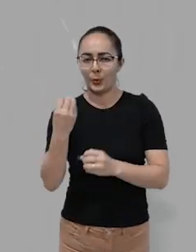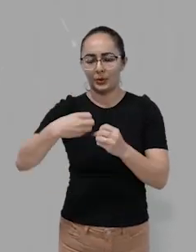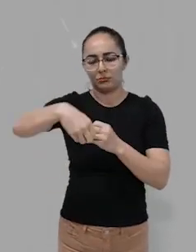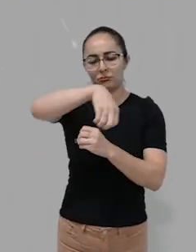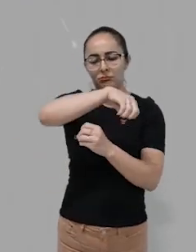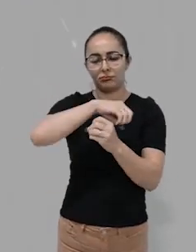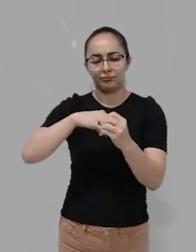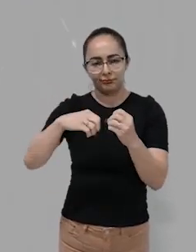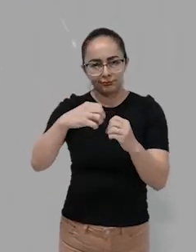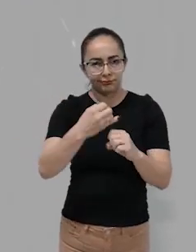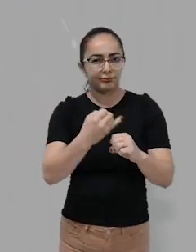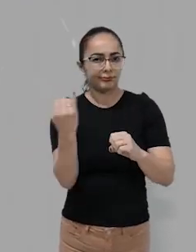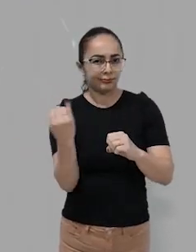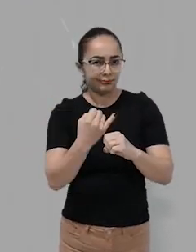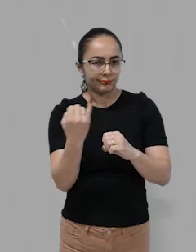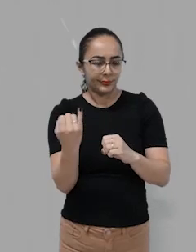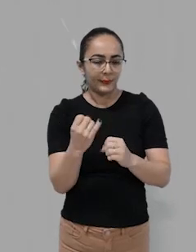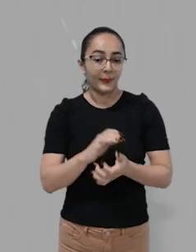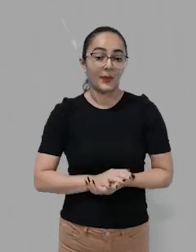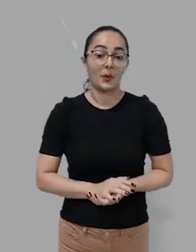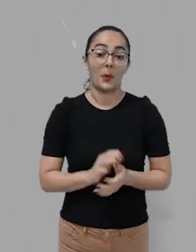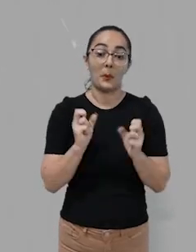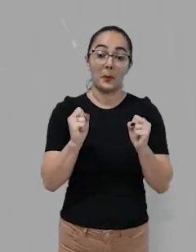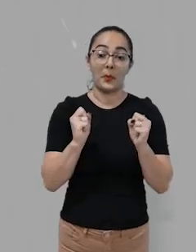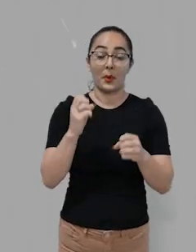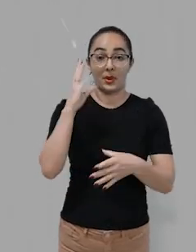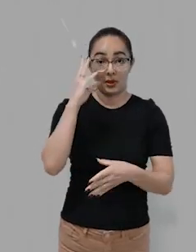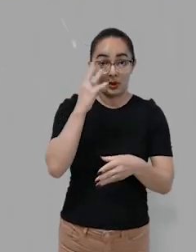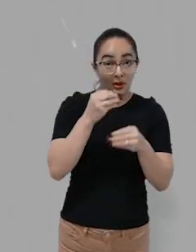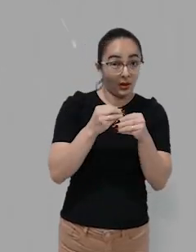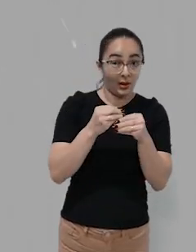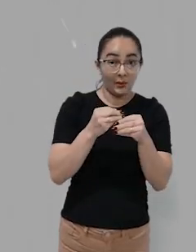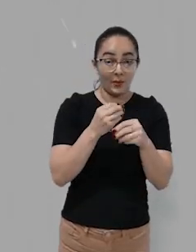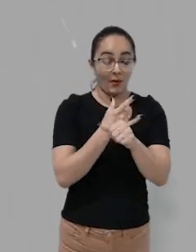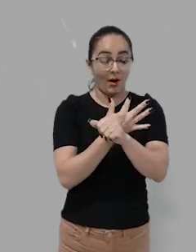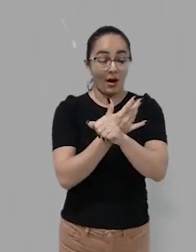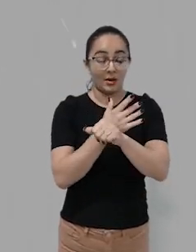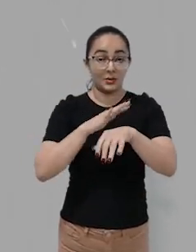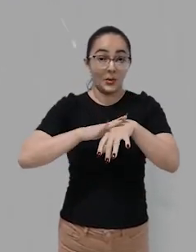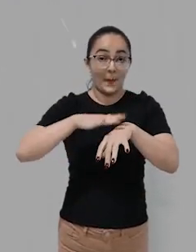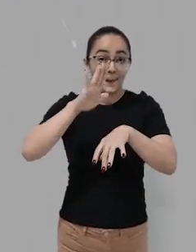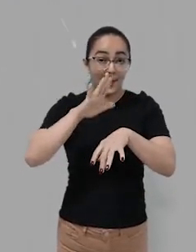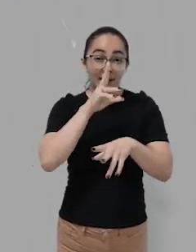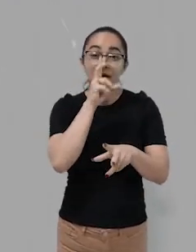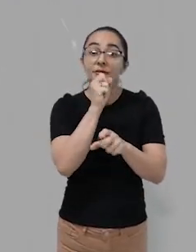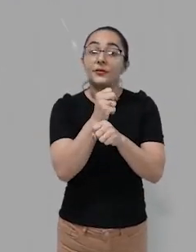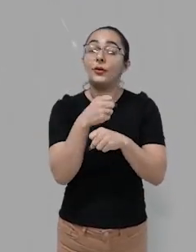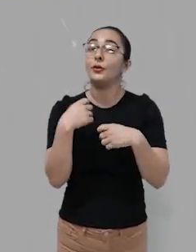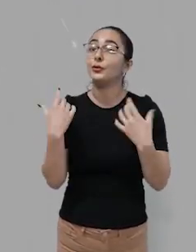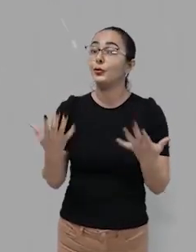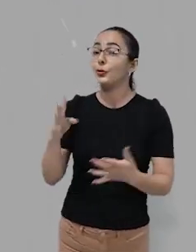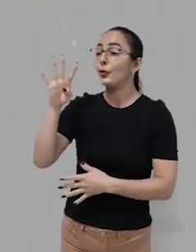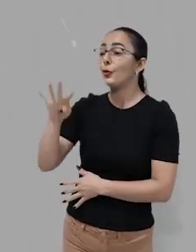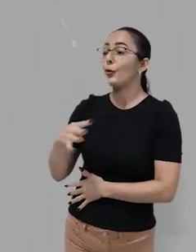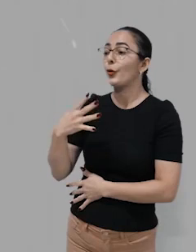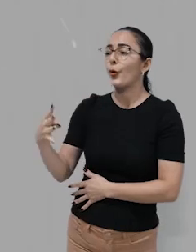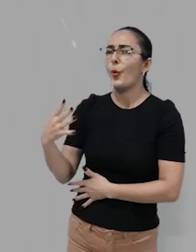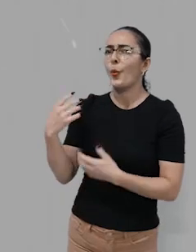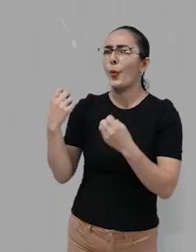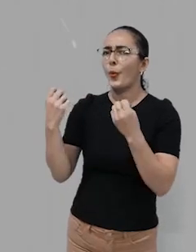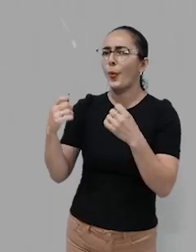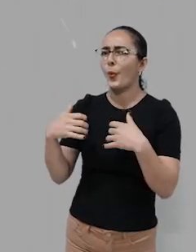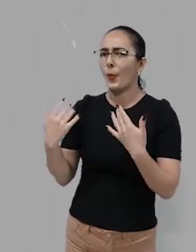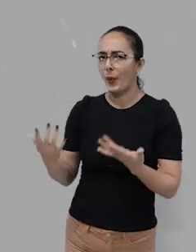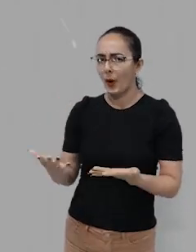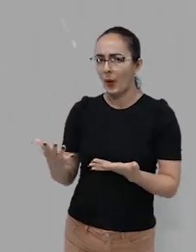pergunta? Podemos concluir que o ácido mais forte turma, o ácido mais forte será aquele que